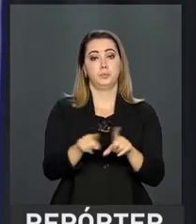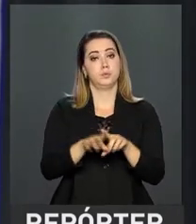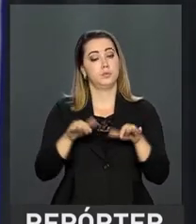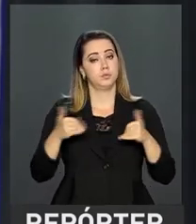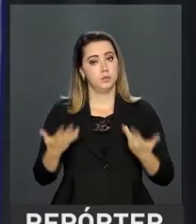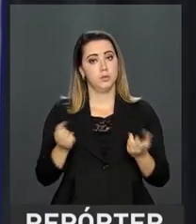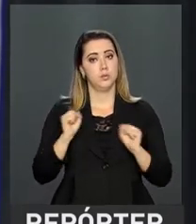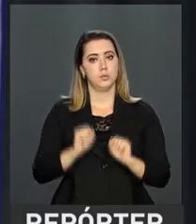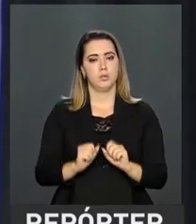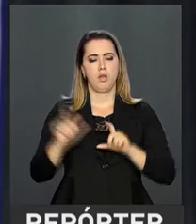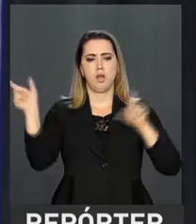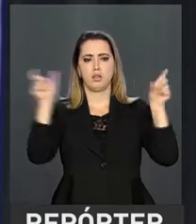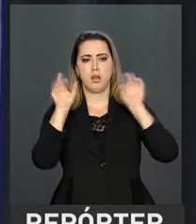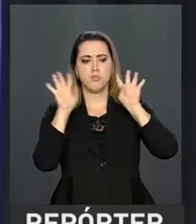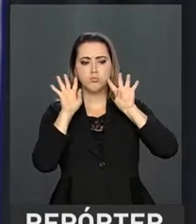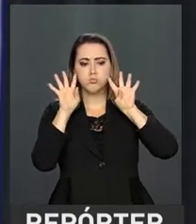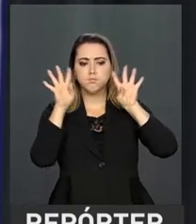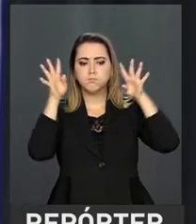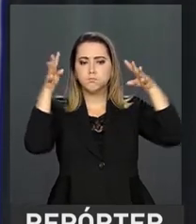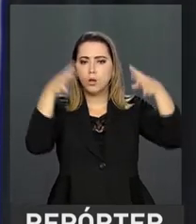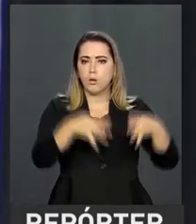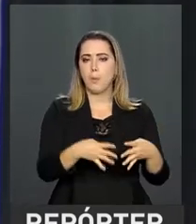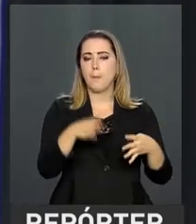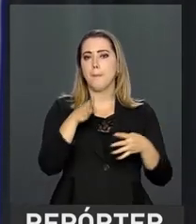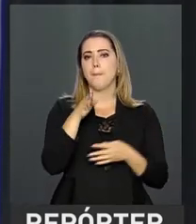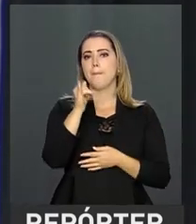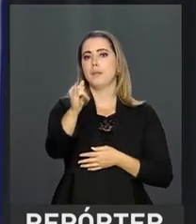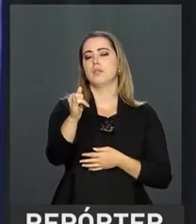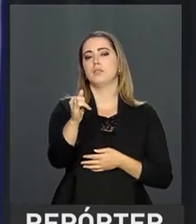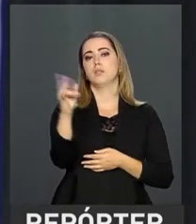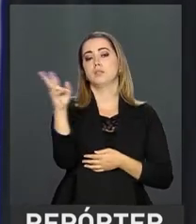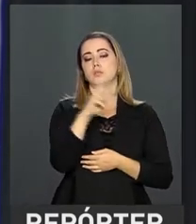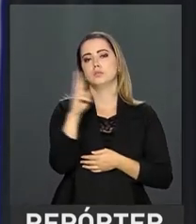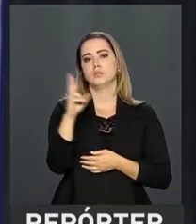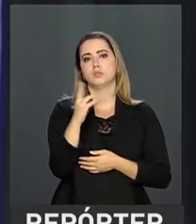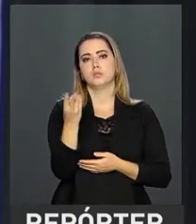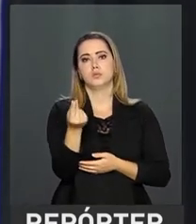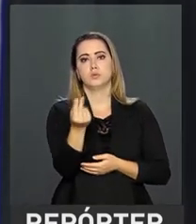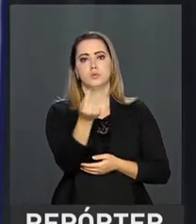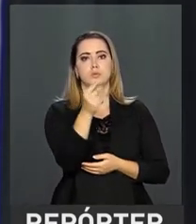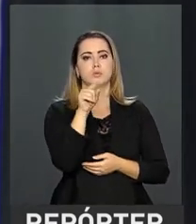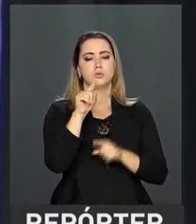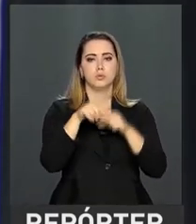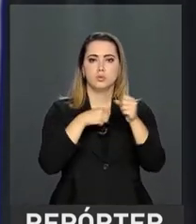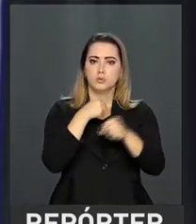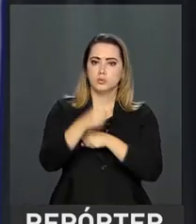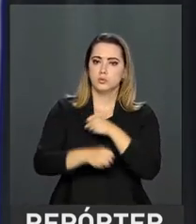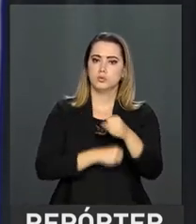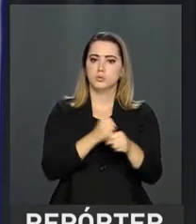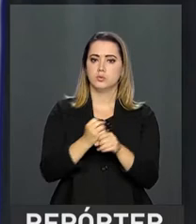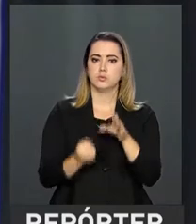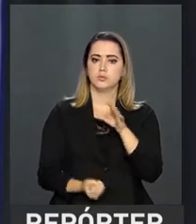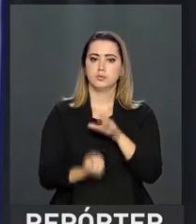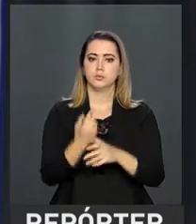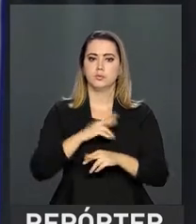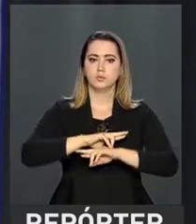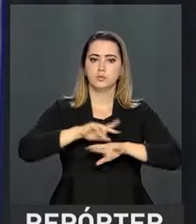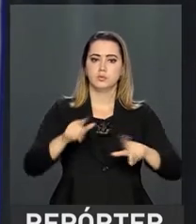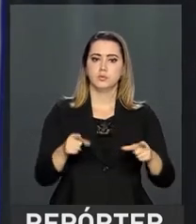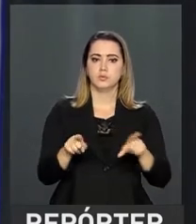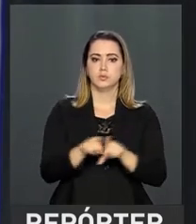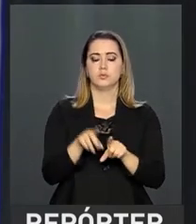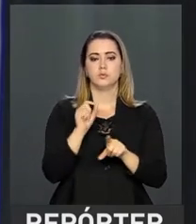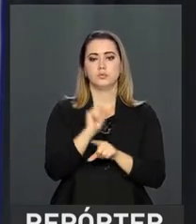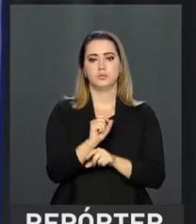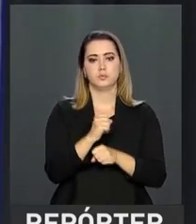de atrair centenas de bilhões de reais em investimentos nos próximos anos que vão gerar também centenas de milhões